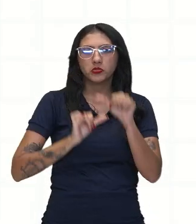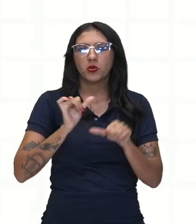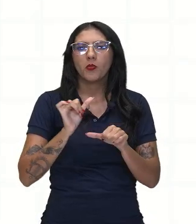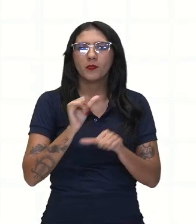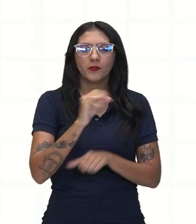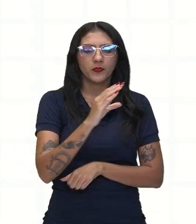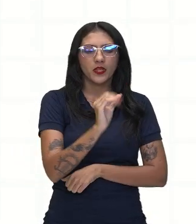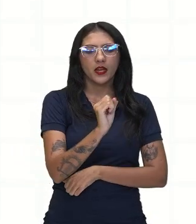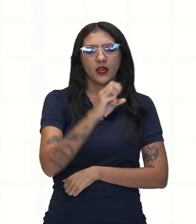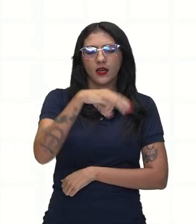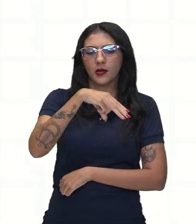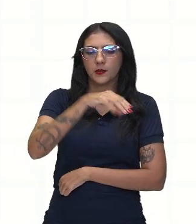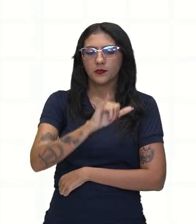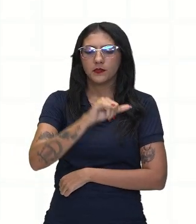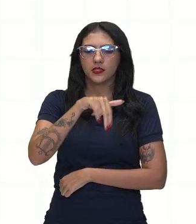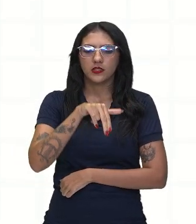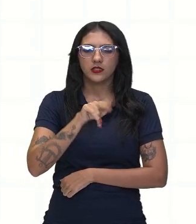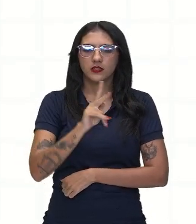caminhou,